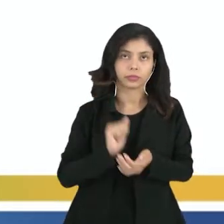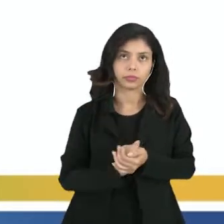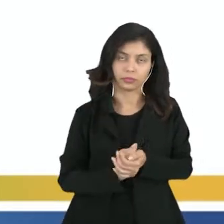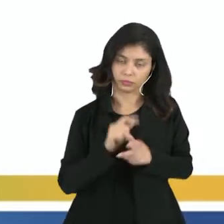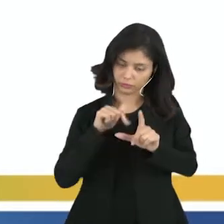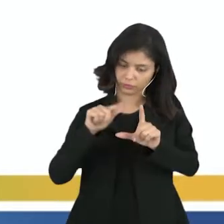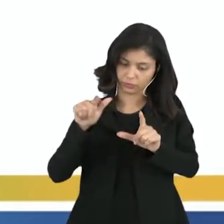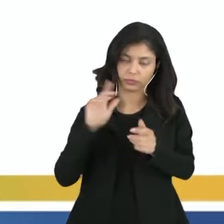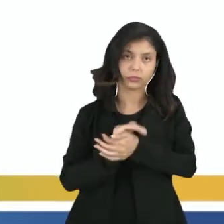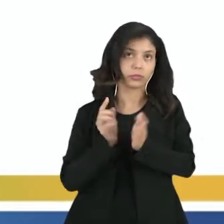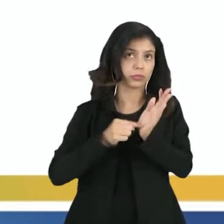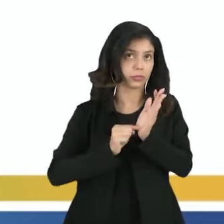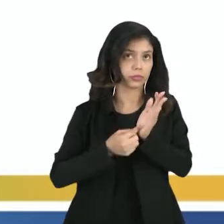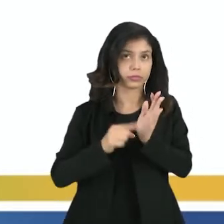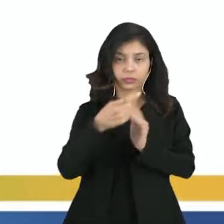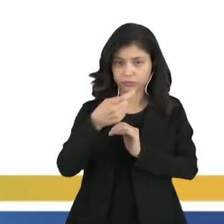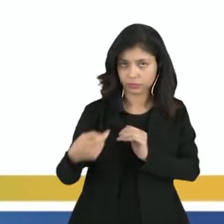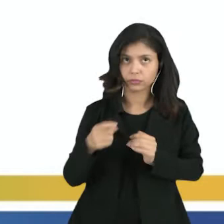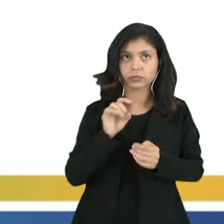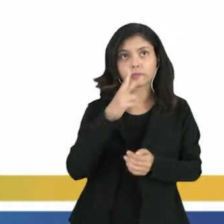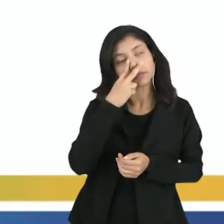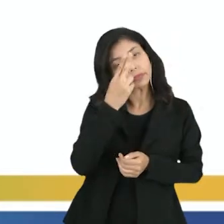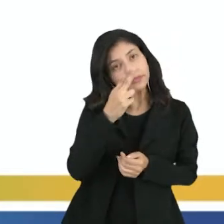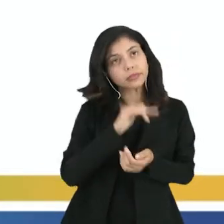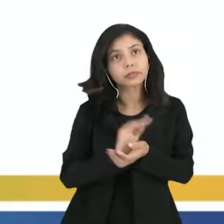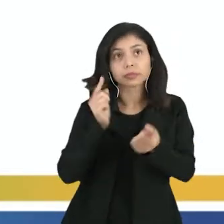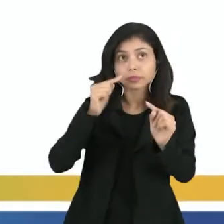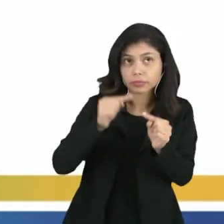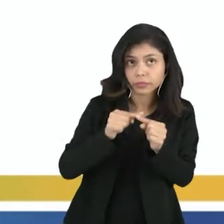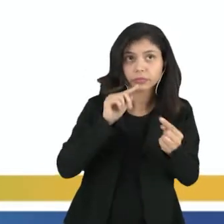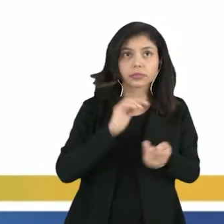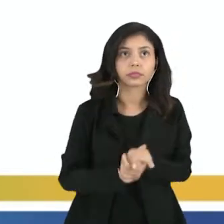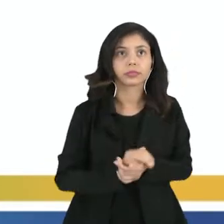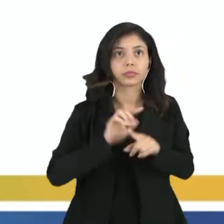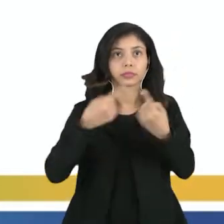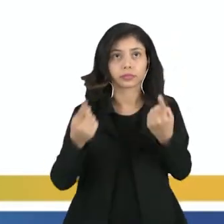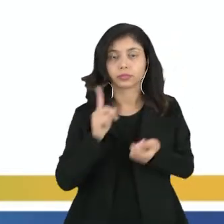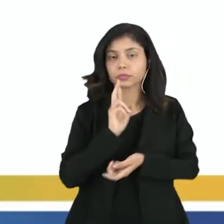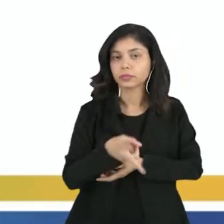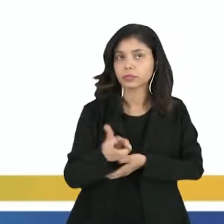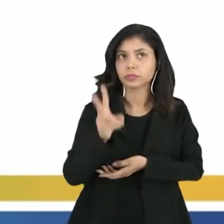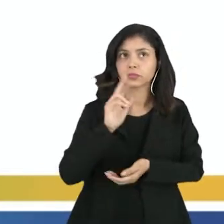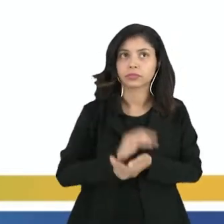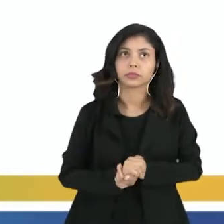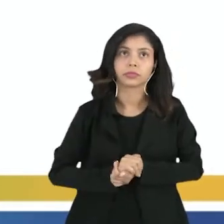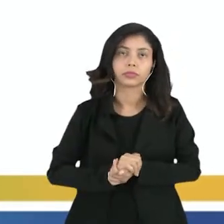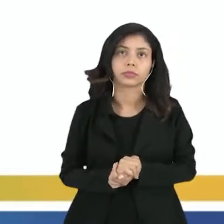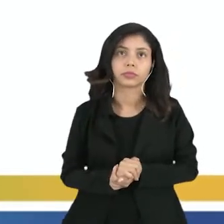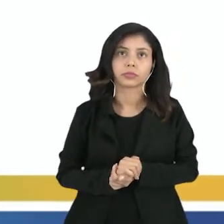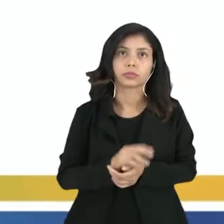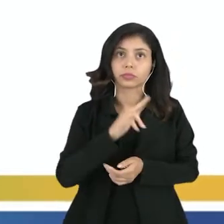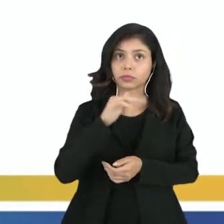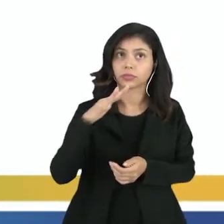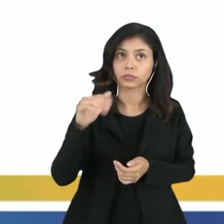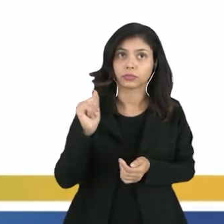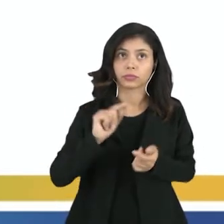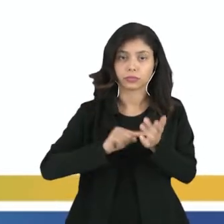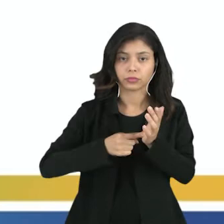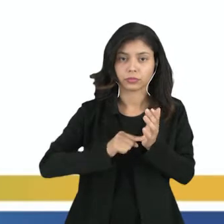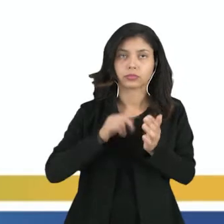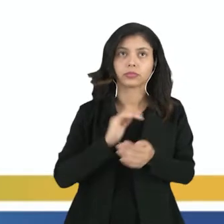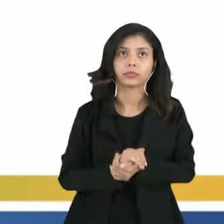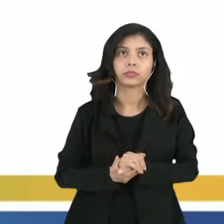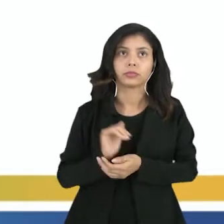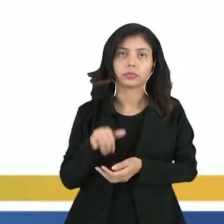O gráfico nunca toca o eixo x, né, aparentemente está bem próximo, né, mas isso continua infinitamente, nunca tocando o